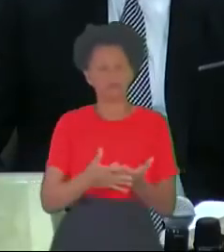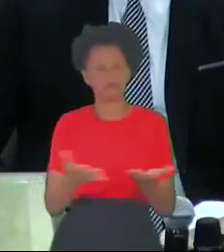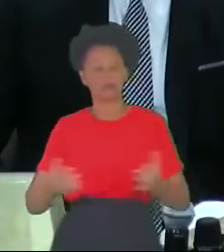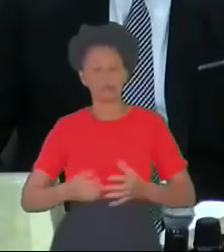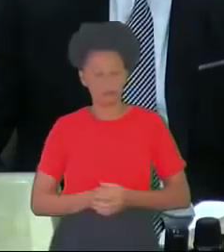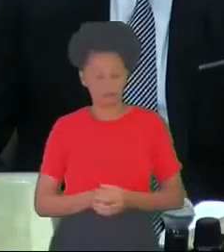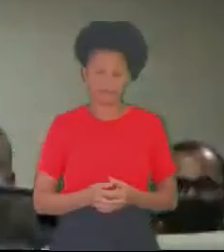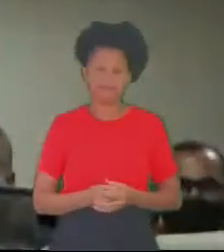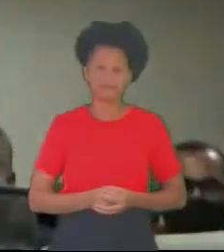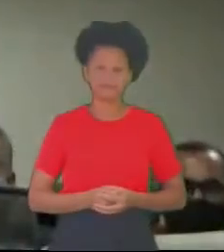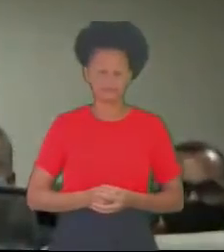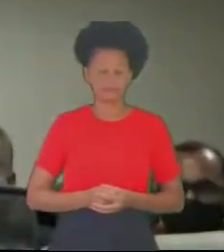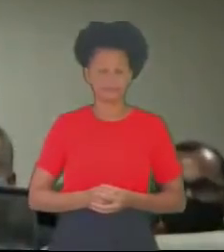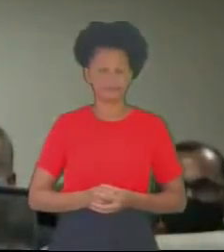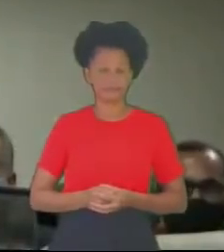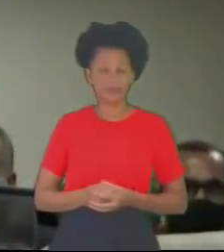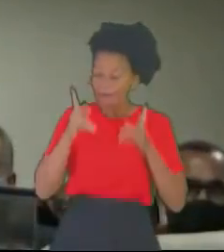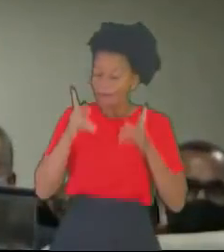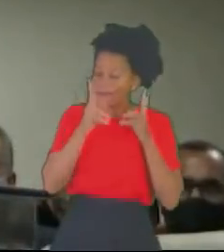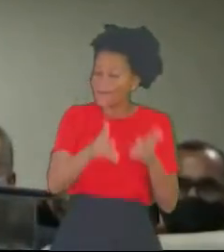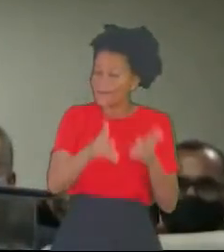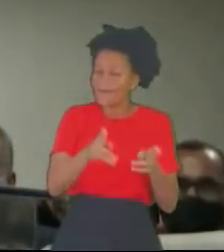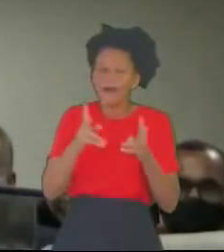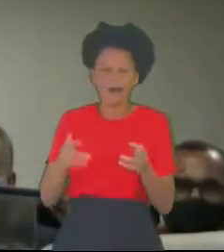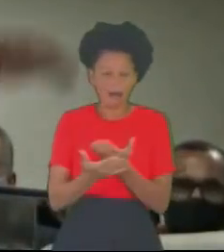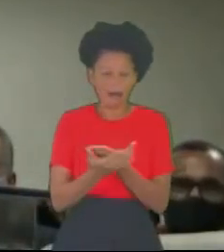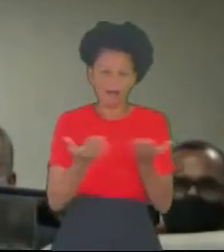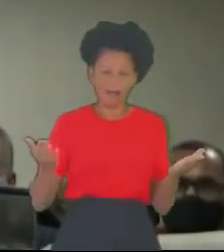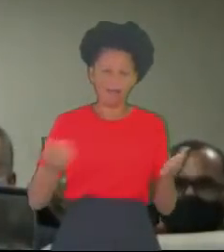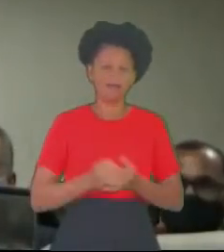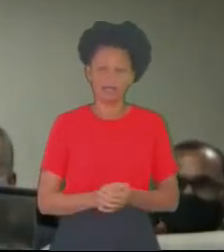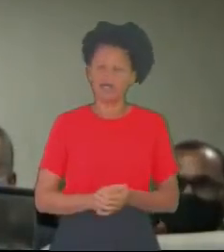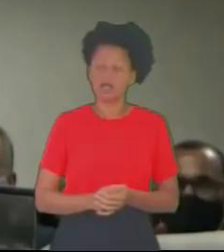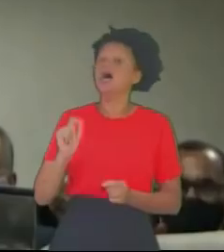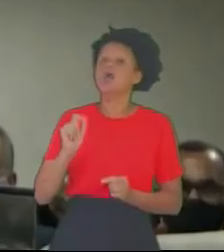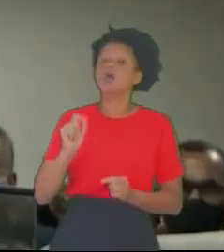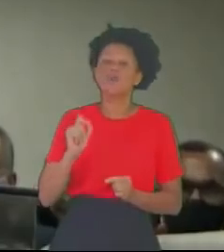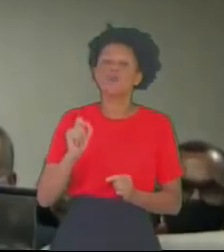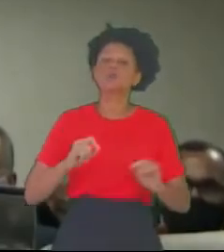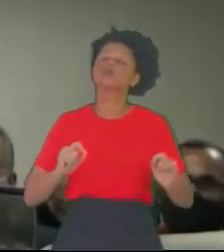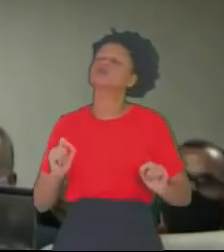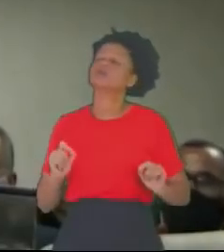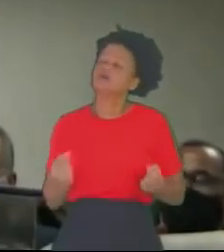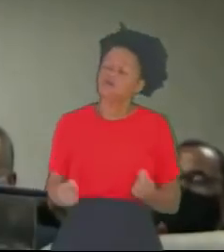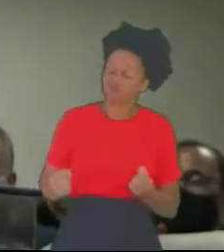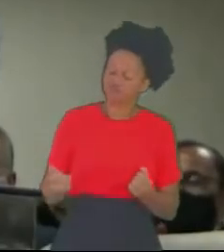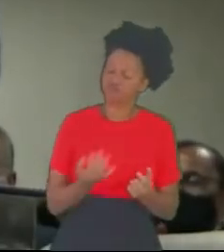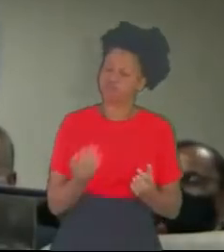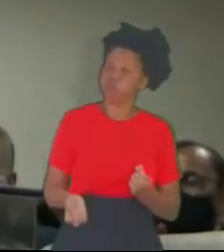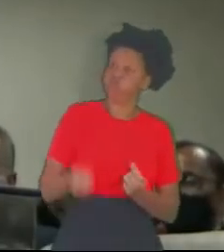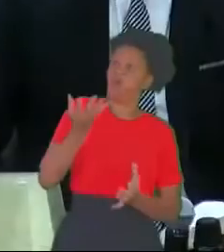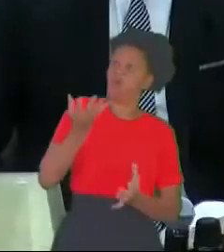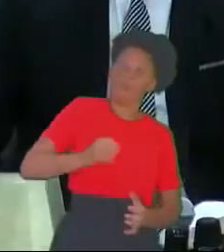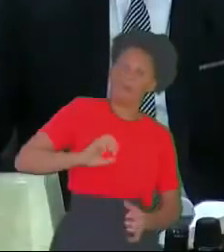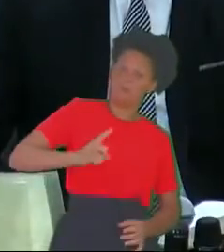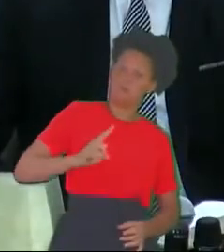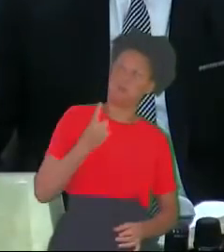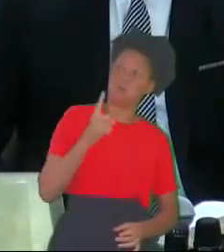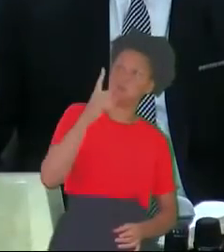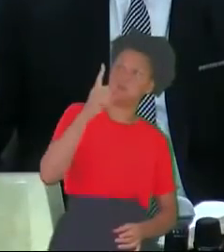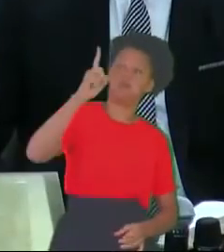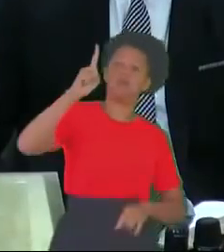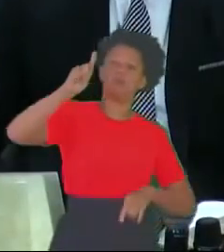É? Com a mesma intensidade, né? Ele sobe, mas depois desce. Então, irmão, os avivamentos